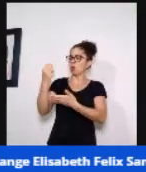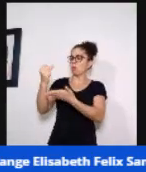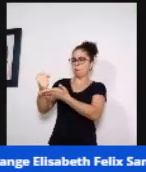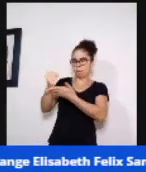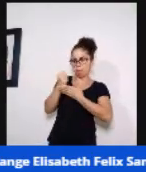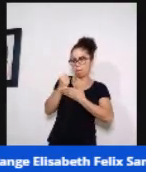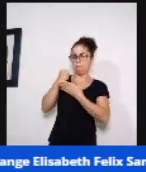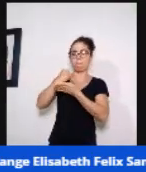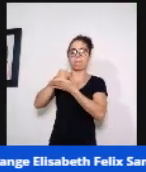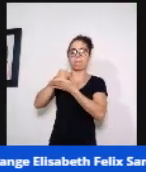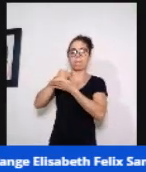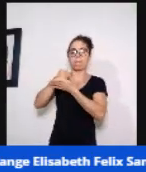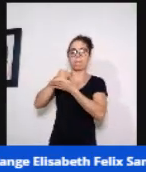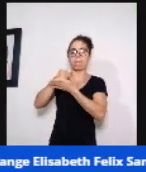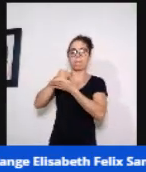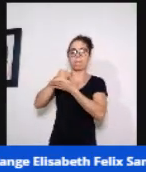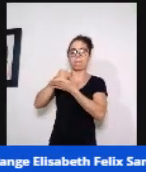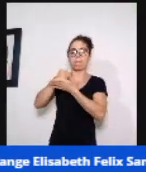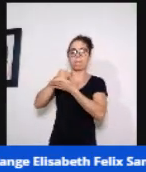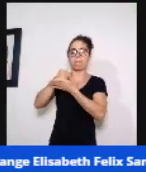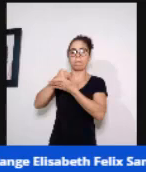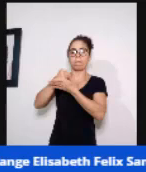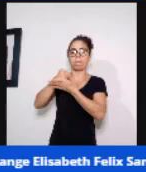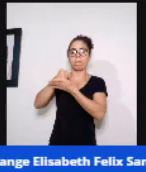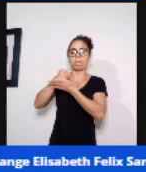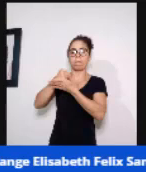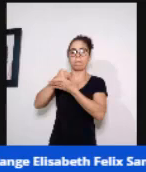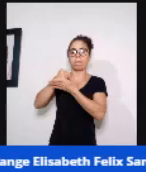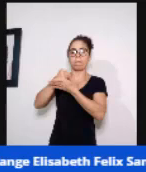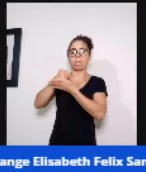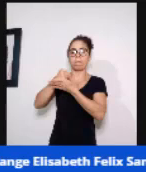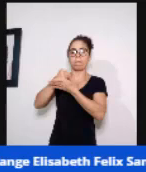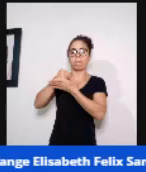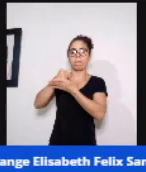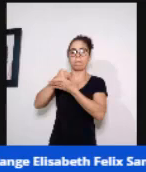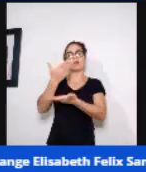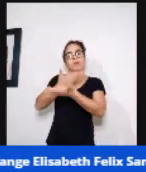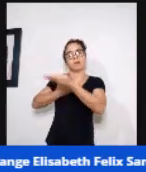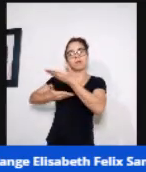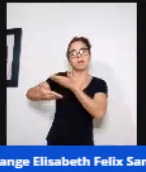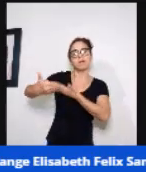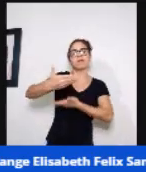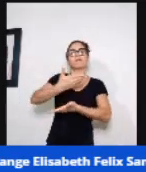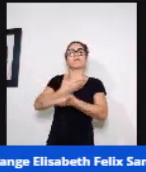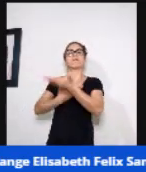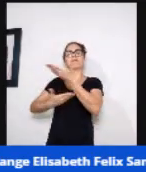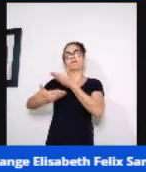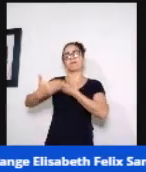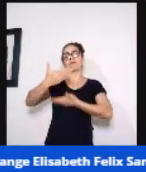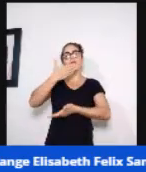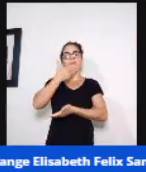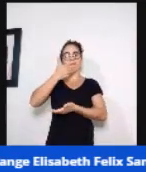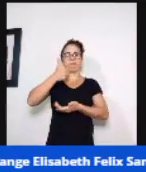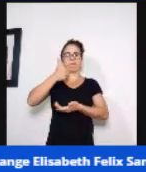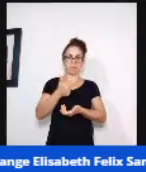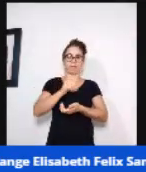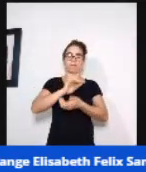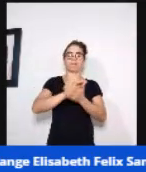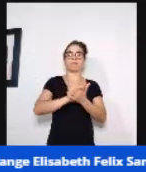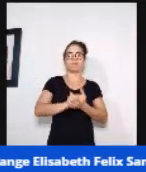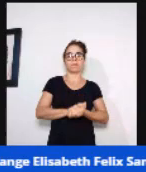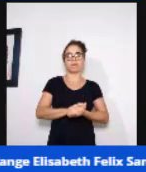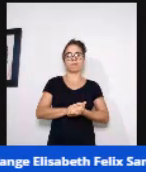para ensinar e que podem, mesmo em situações de dificuldade de acesso, fazermos o nosso melhor. Próximo slide.